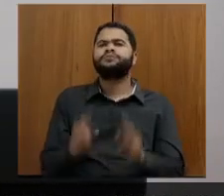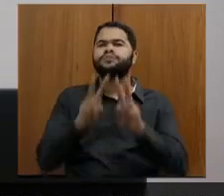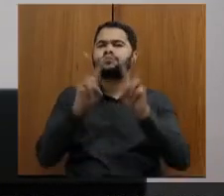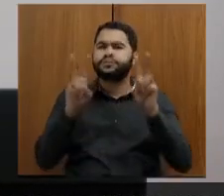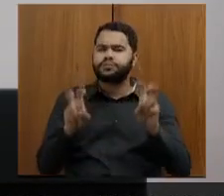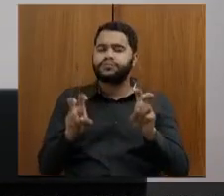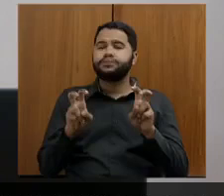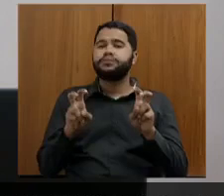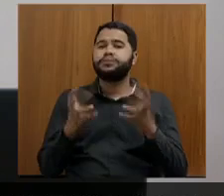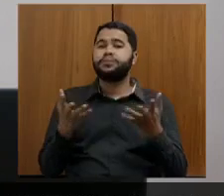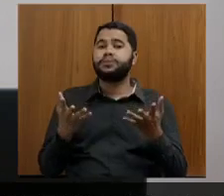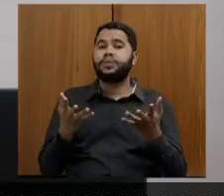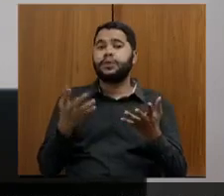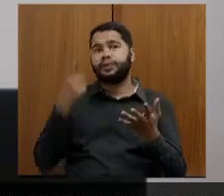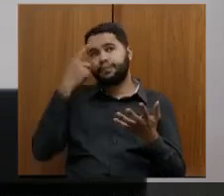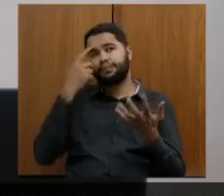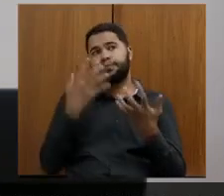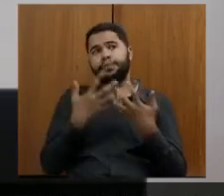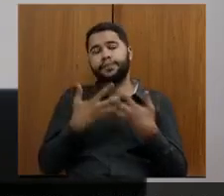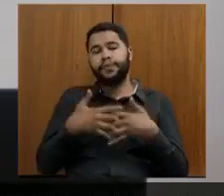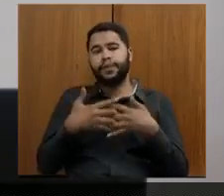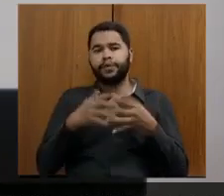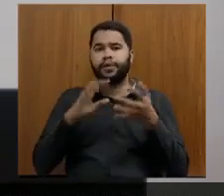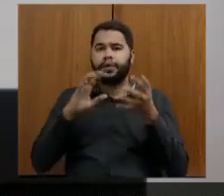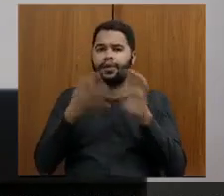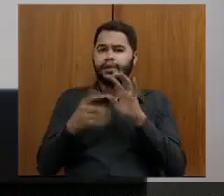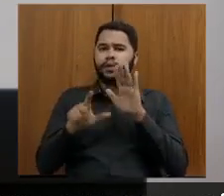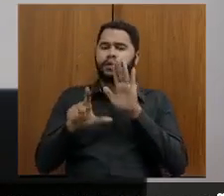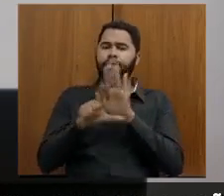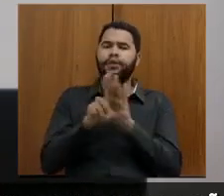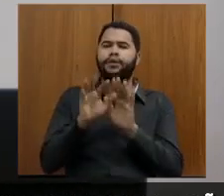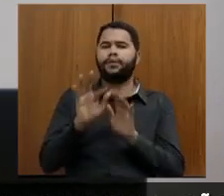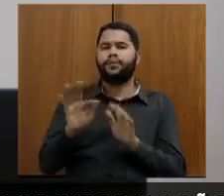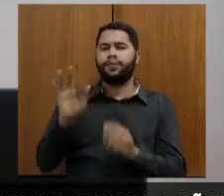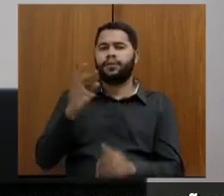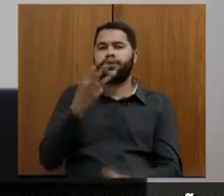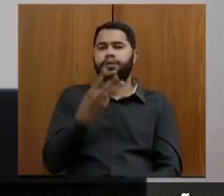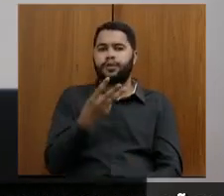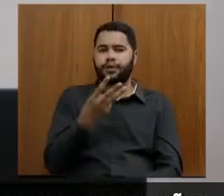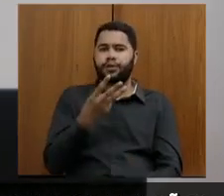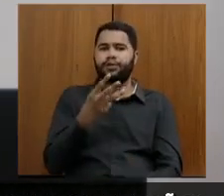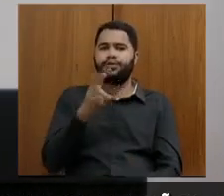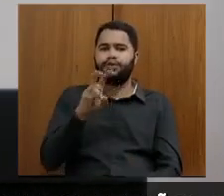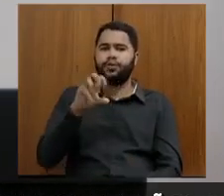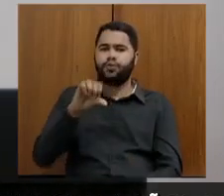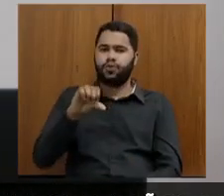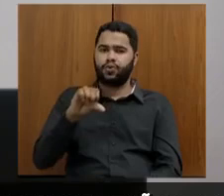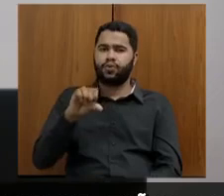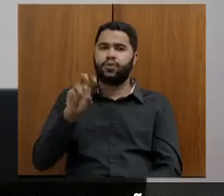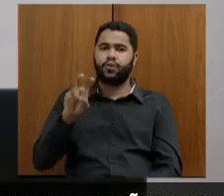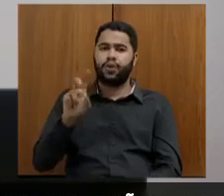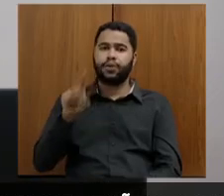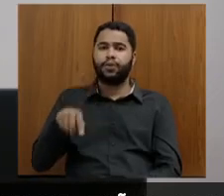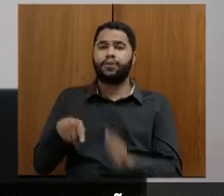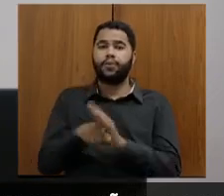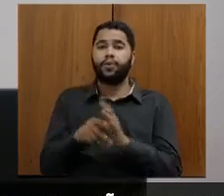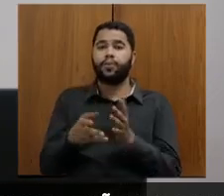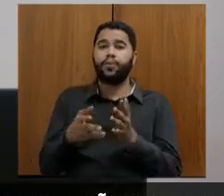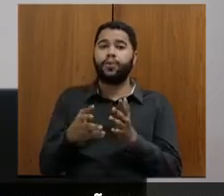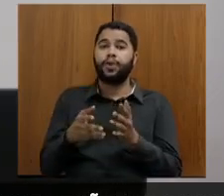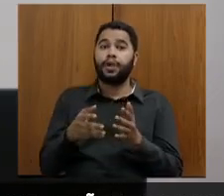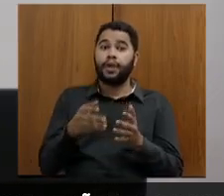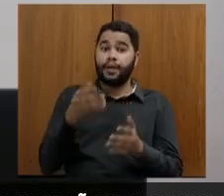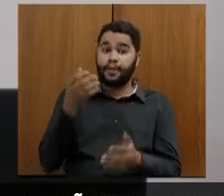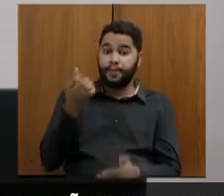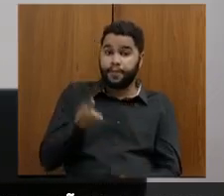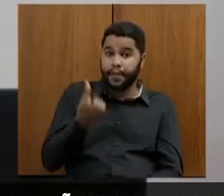sua mão esse ponto imports considerar que as reformas da lei federal 13954 de 2019 na assim de atividades e